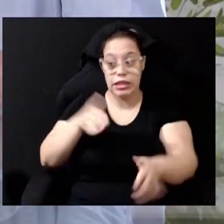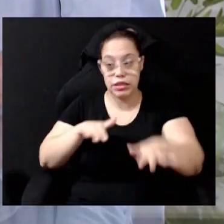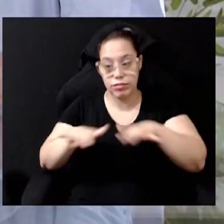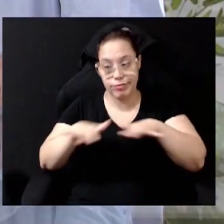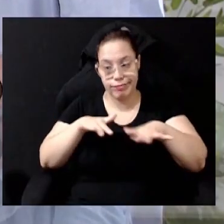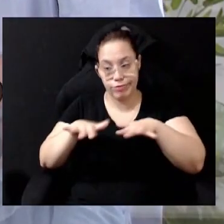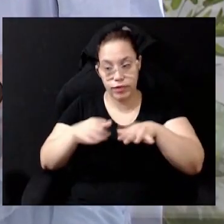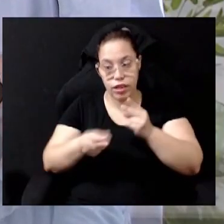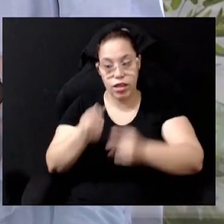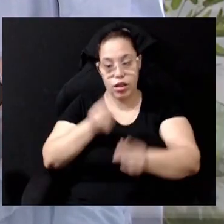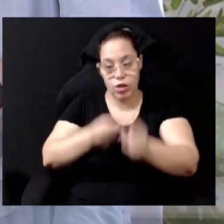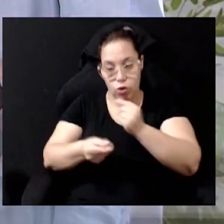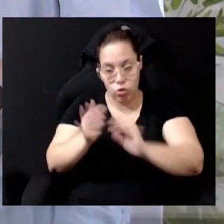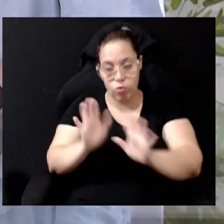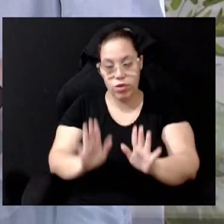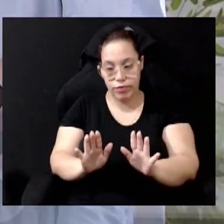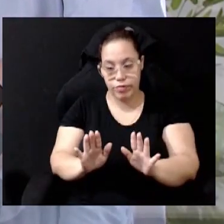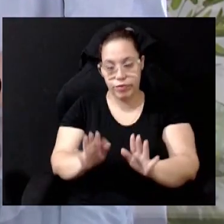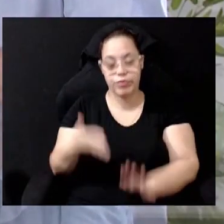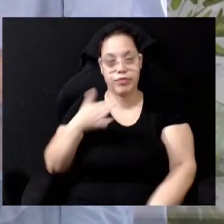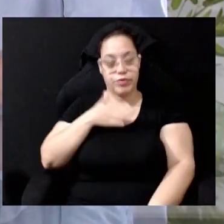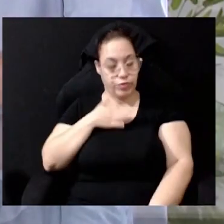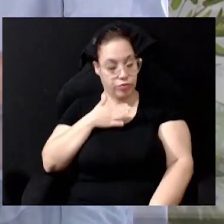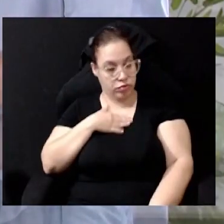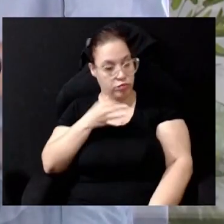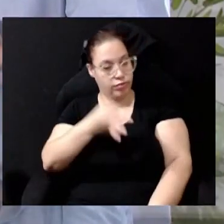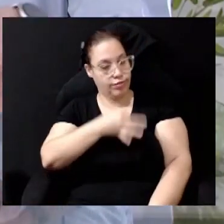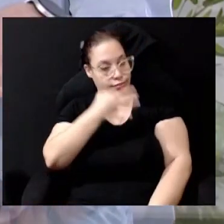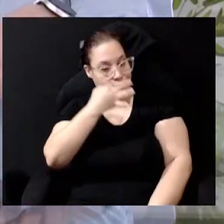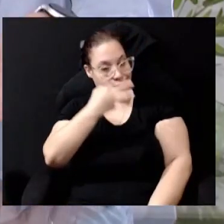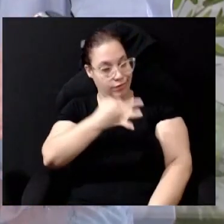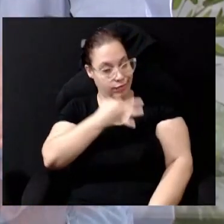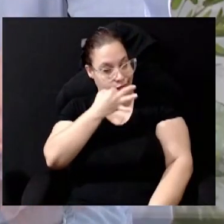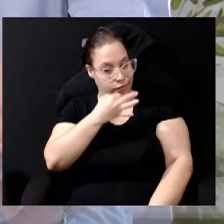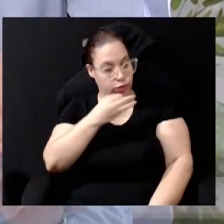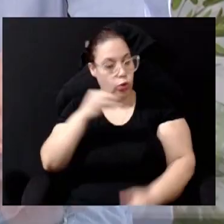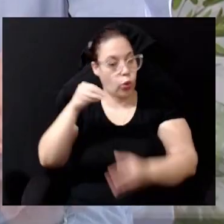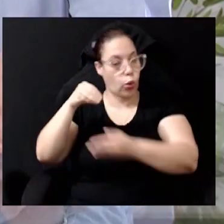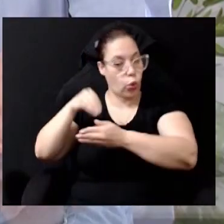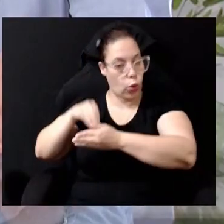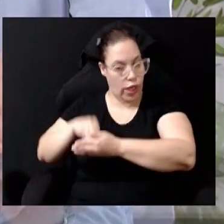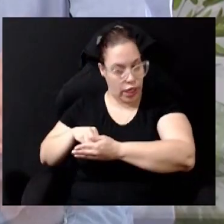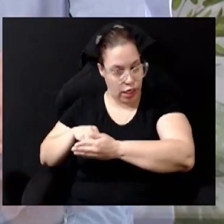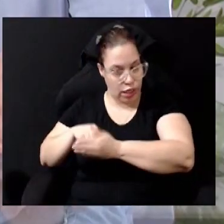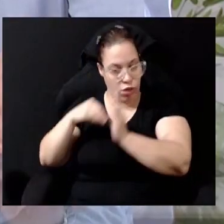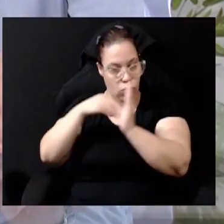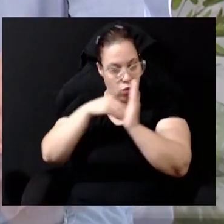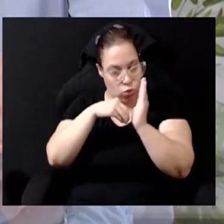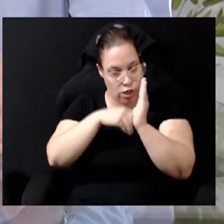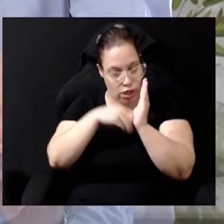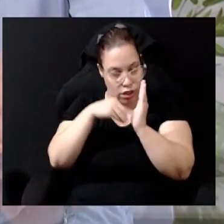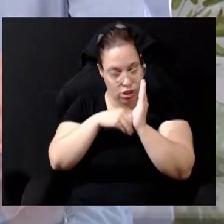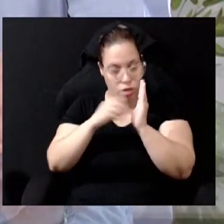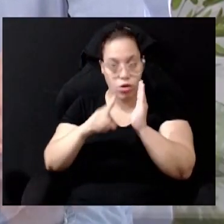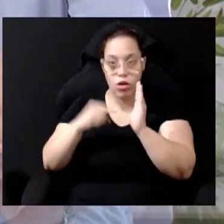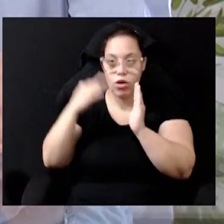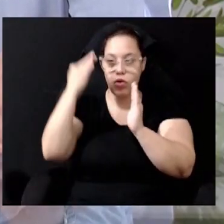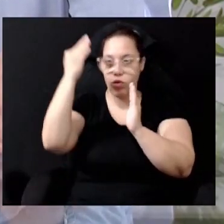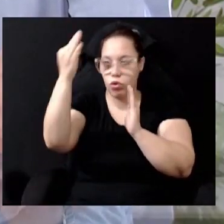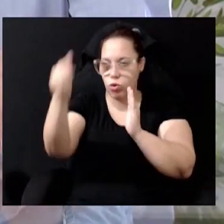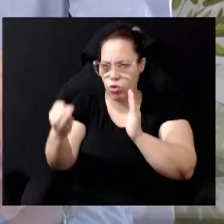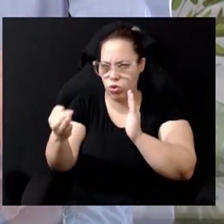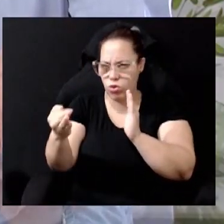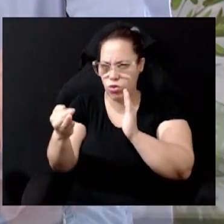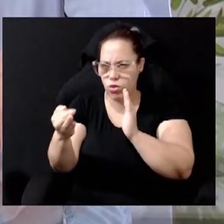economia. Minha opinião é guarda o dinheiro que vem lá na frente, que a gente sabe que vai vir,